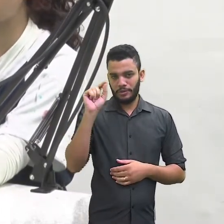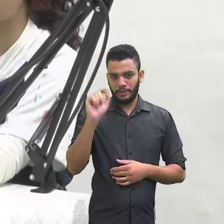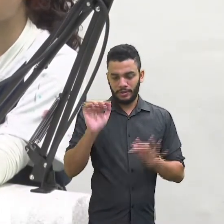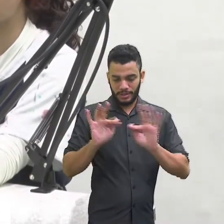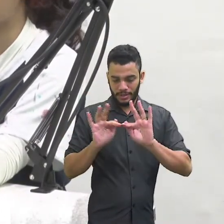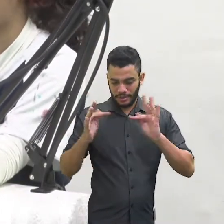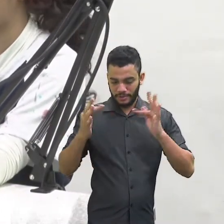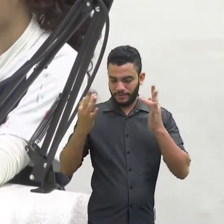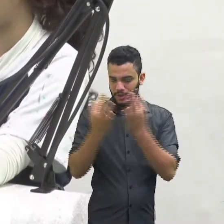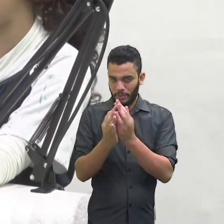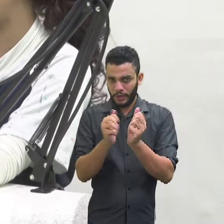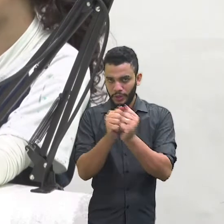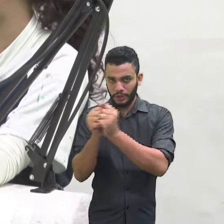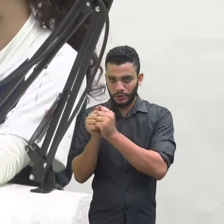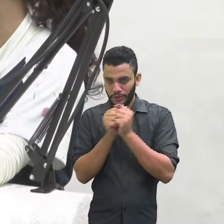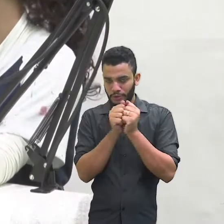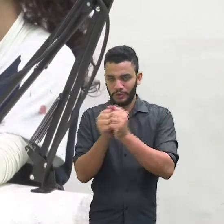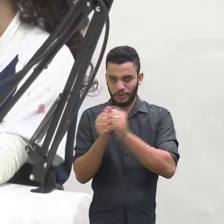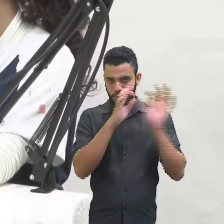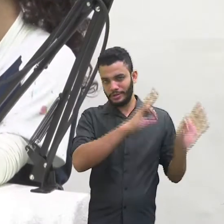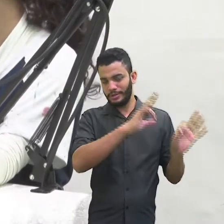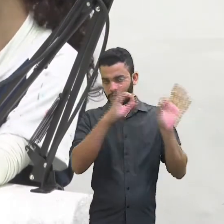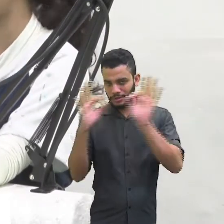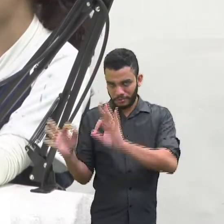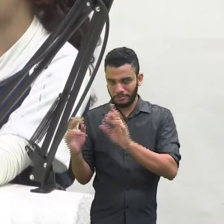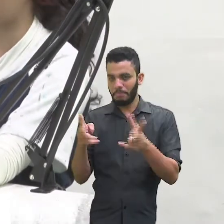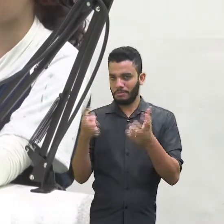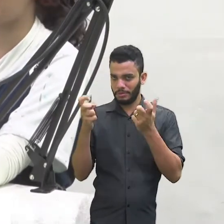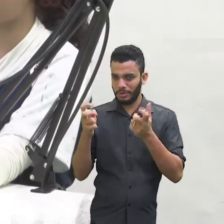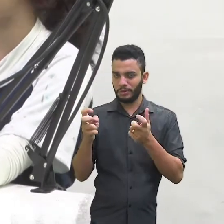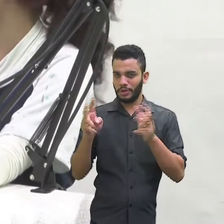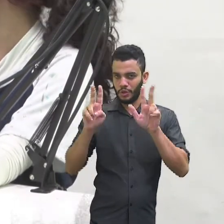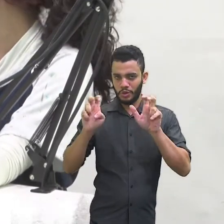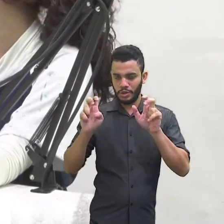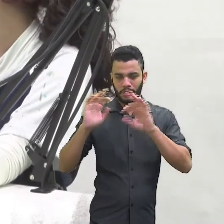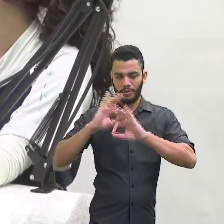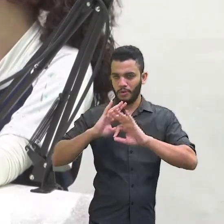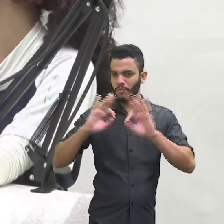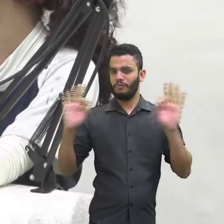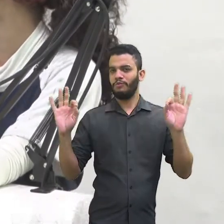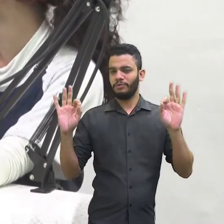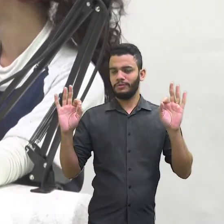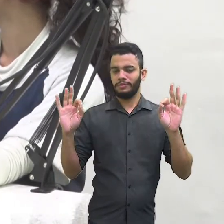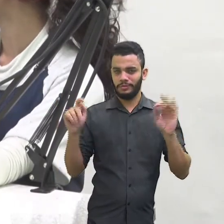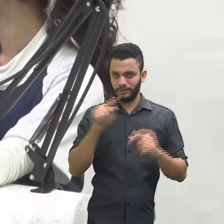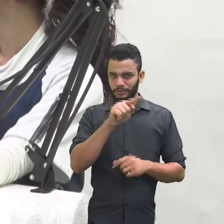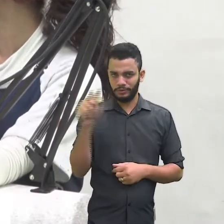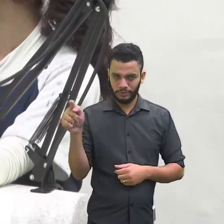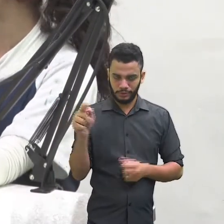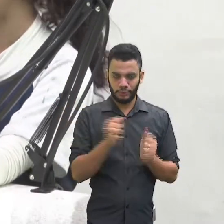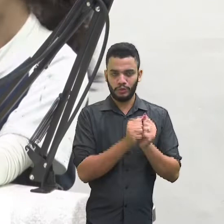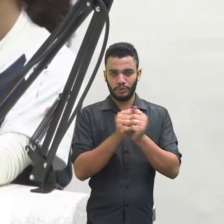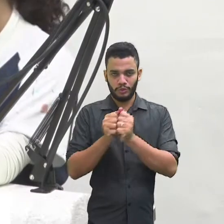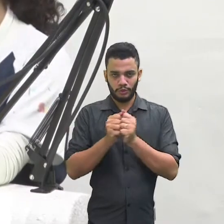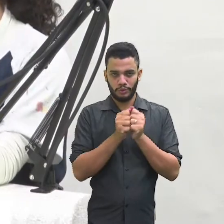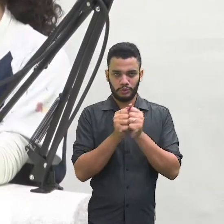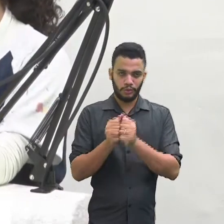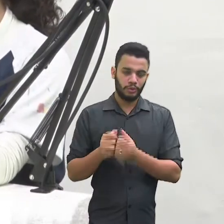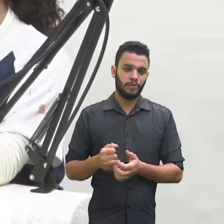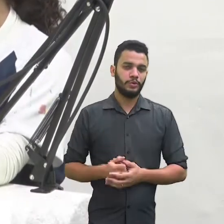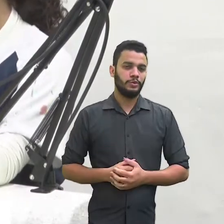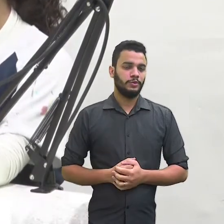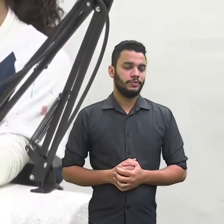sentar do lado para assistir vocês, né? Eu tenho certeza. Eu vou chegar lá em casa já falando sobre isso. Já vai ter muita coisa. Vamos